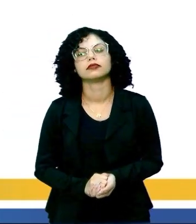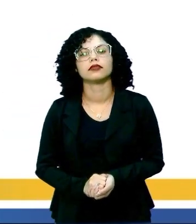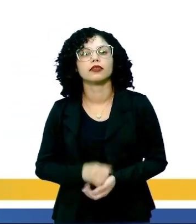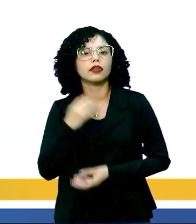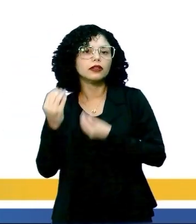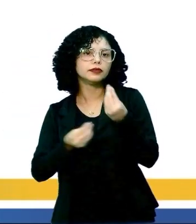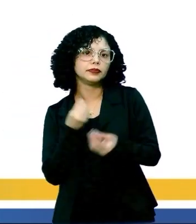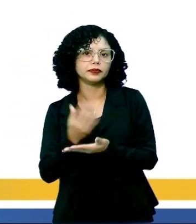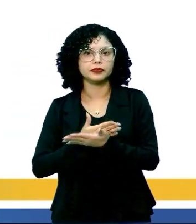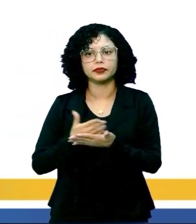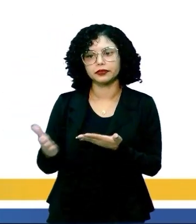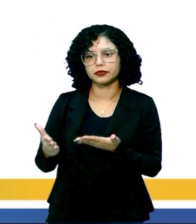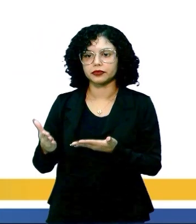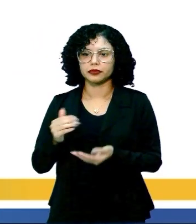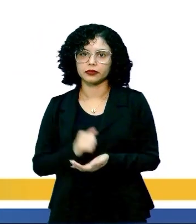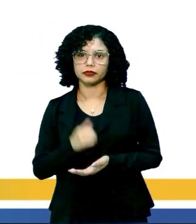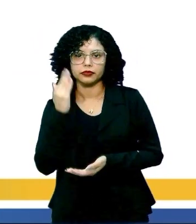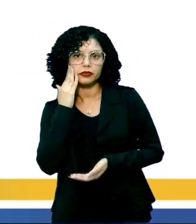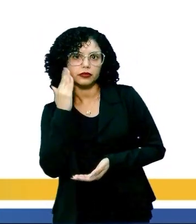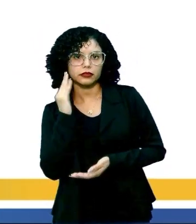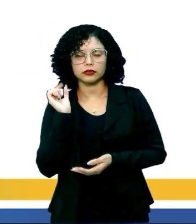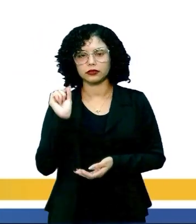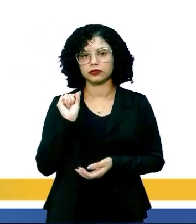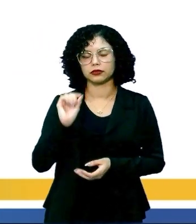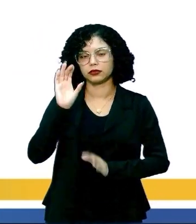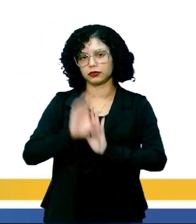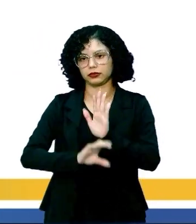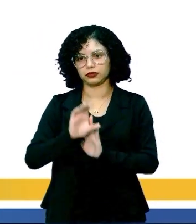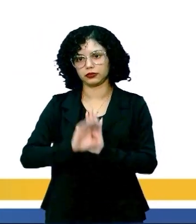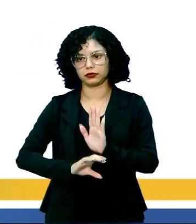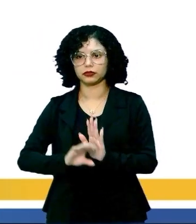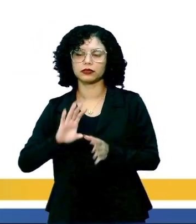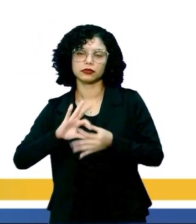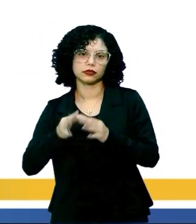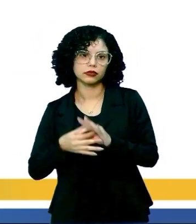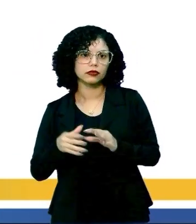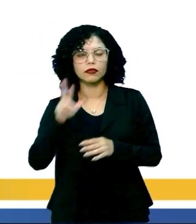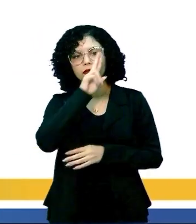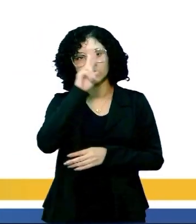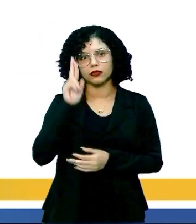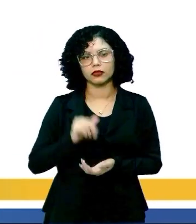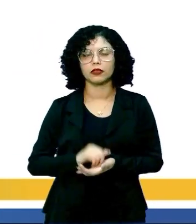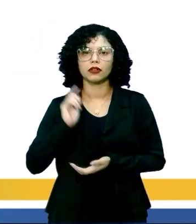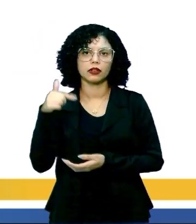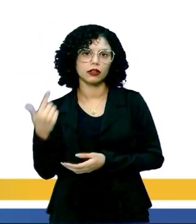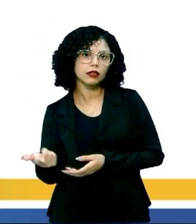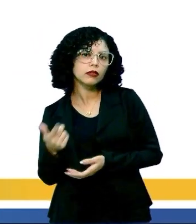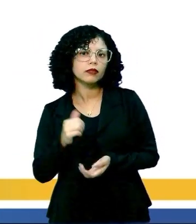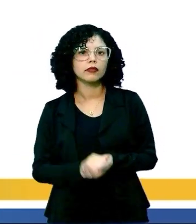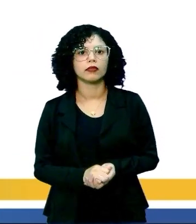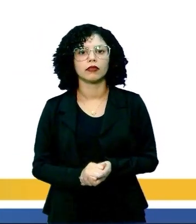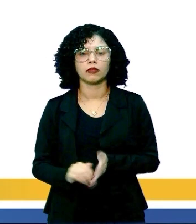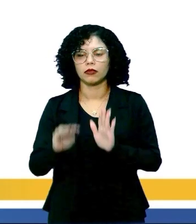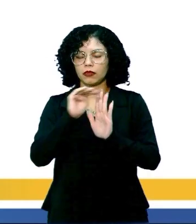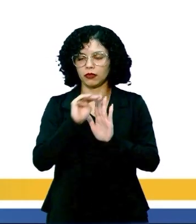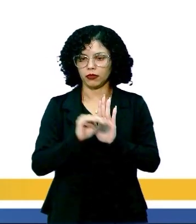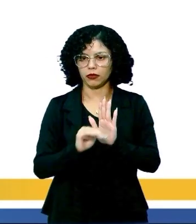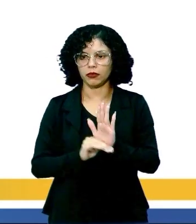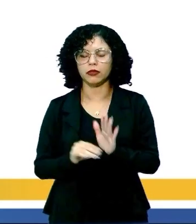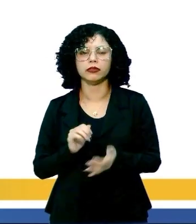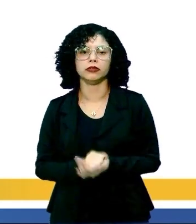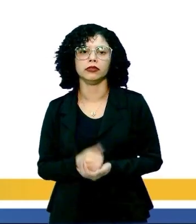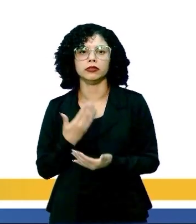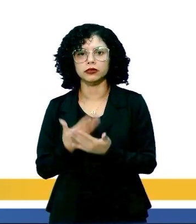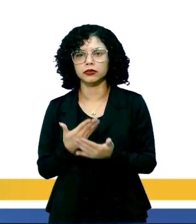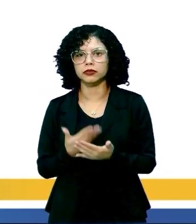Vamos começar, entendendo esse contexto histórico e depois vamos entender as fases. A